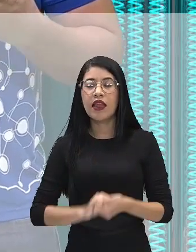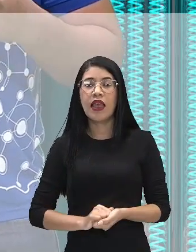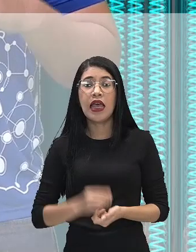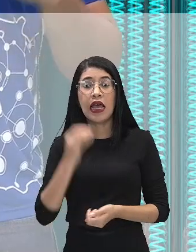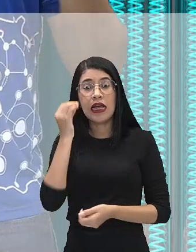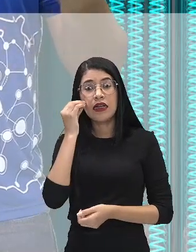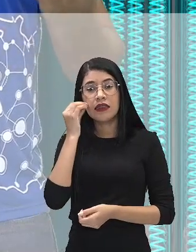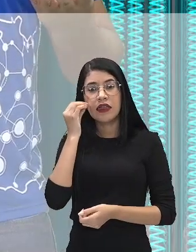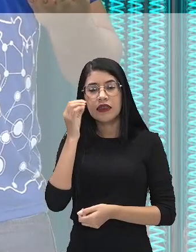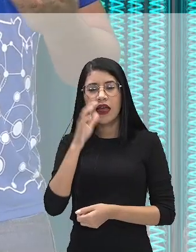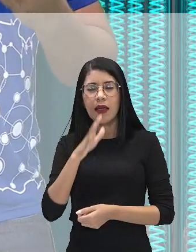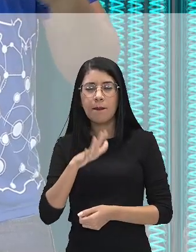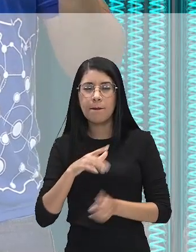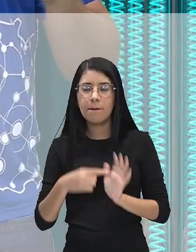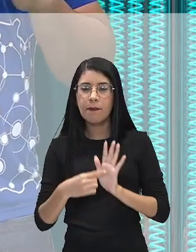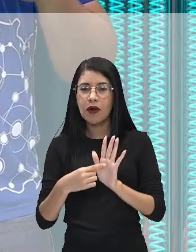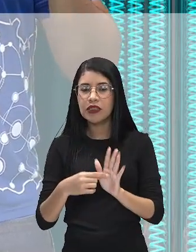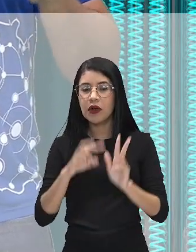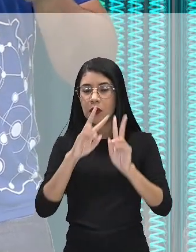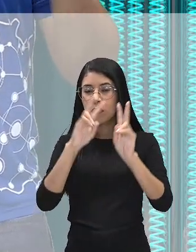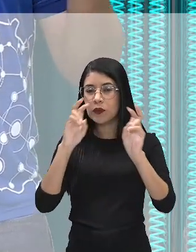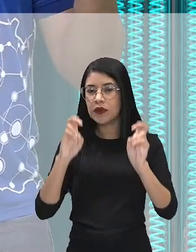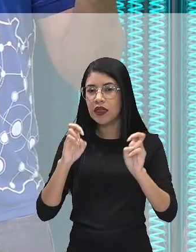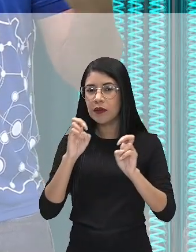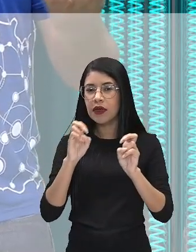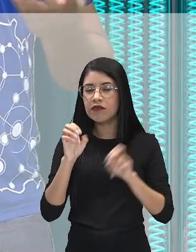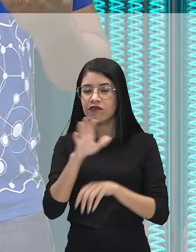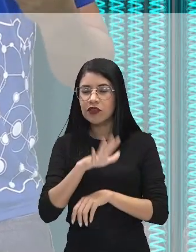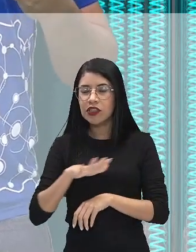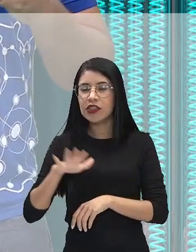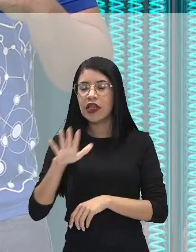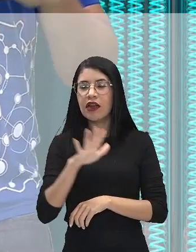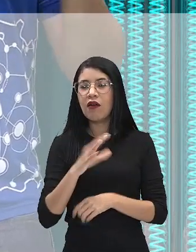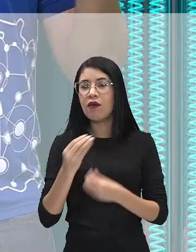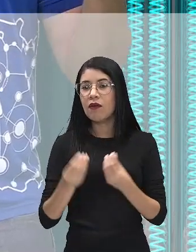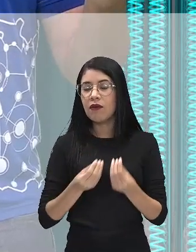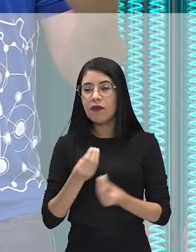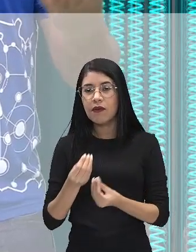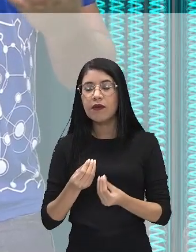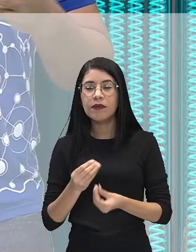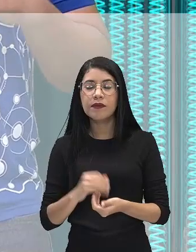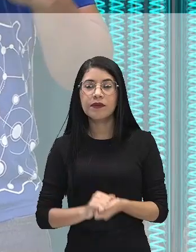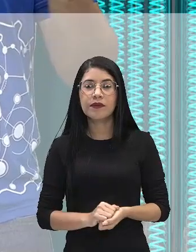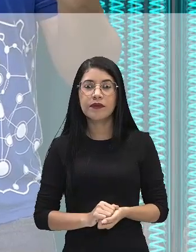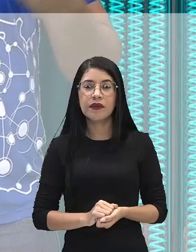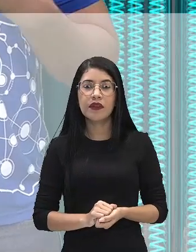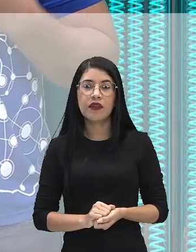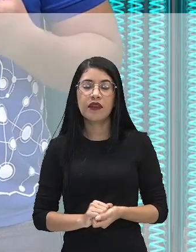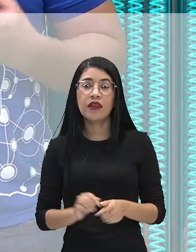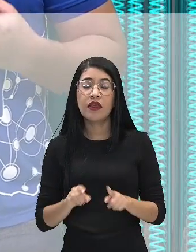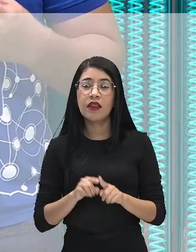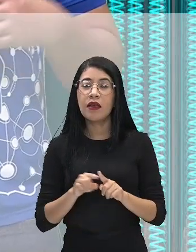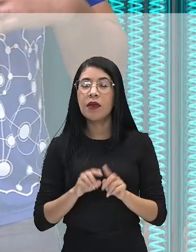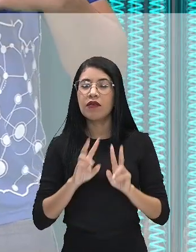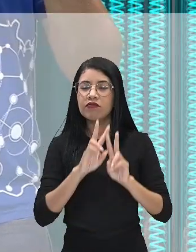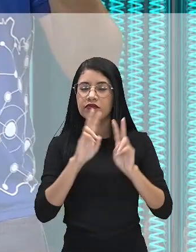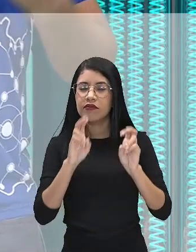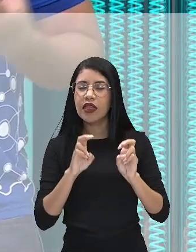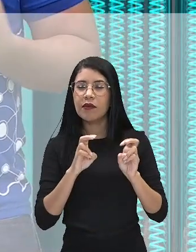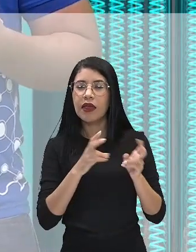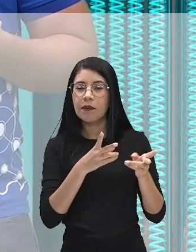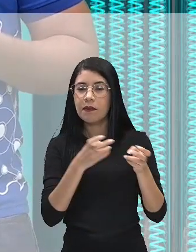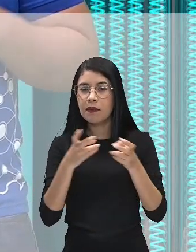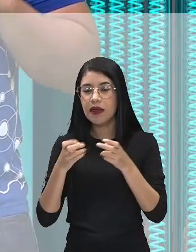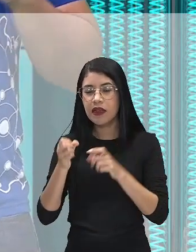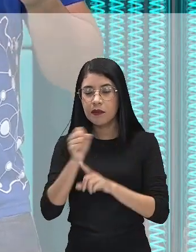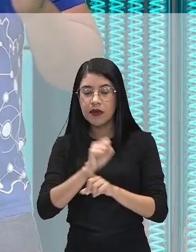ambientar a temática, certo? Mostrar como essa temática, como determinada temática, determinado assunto é visto